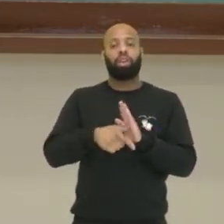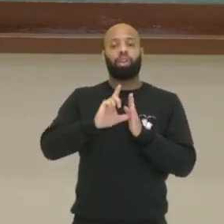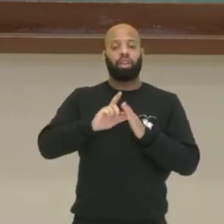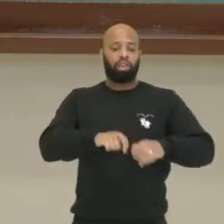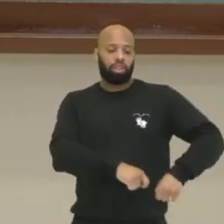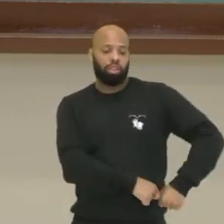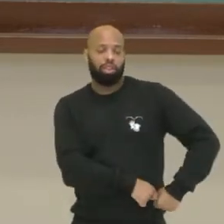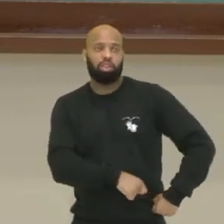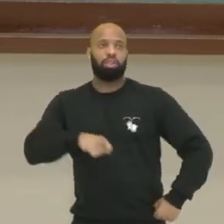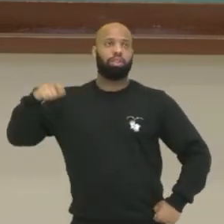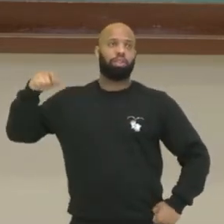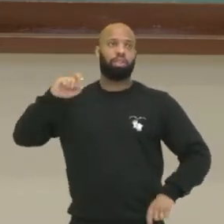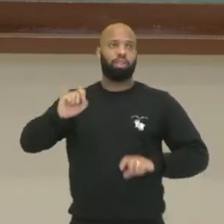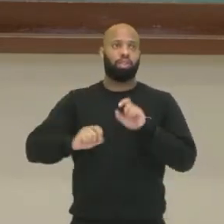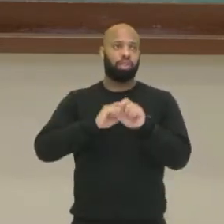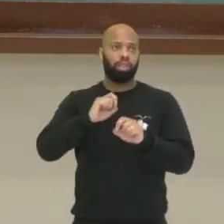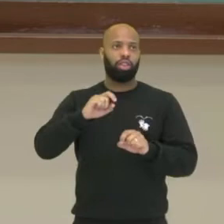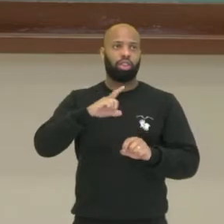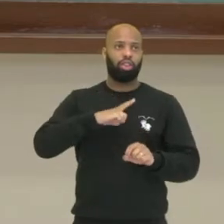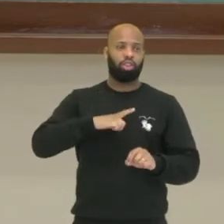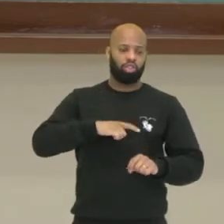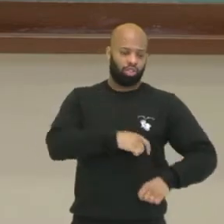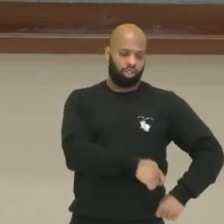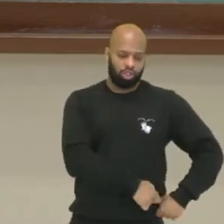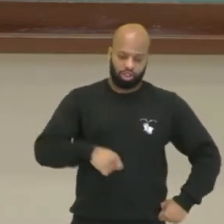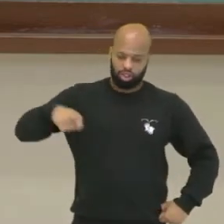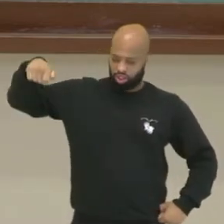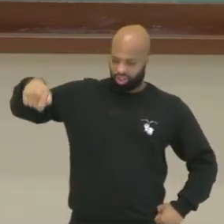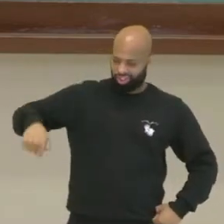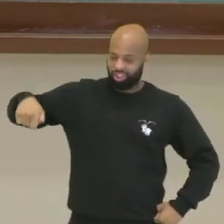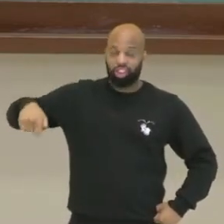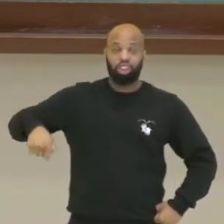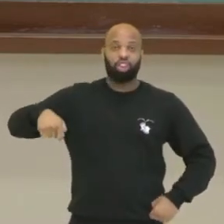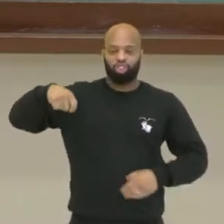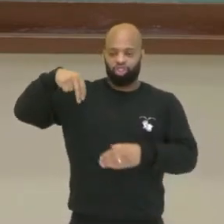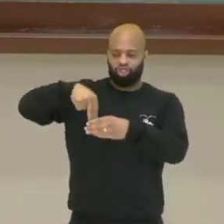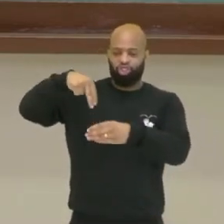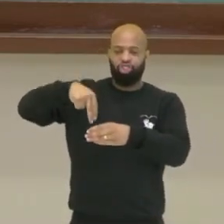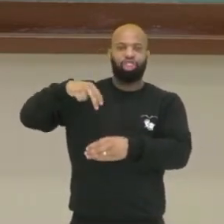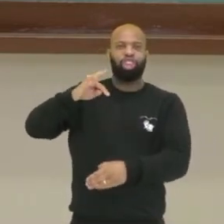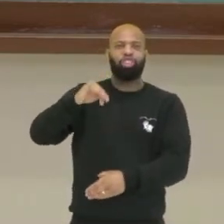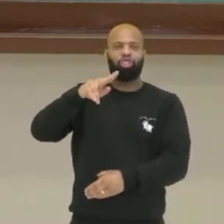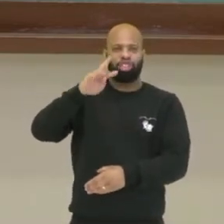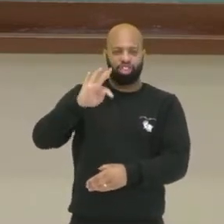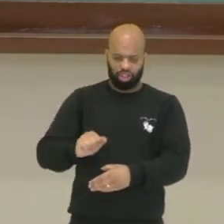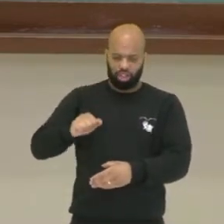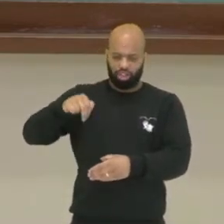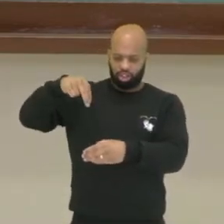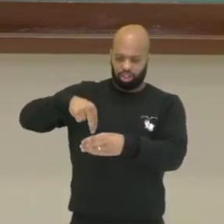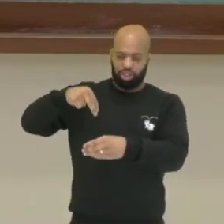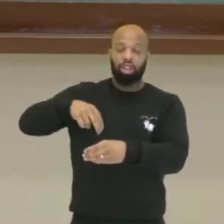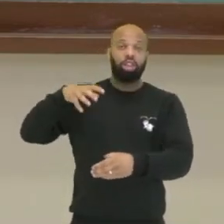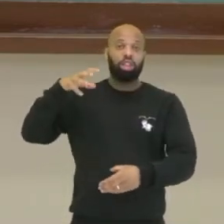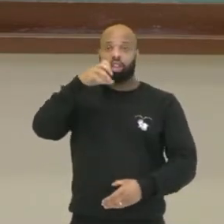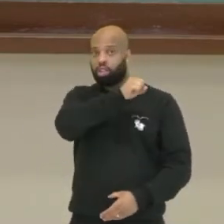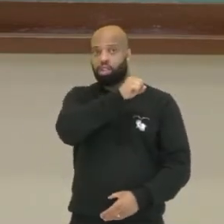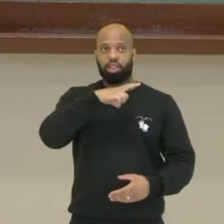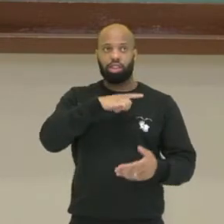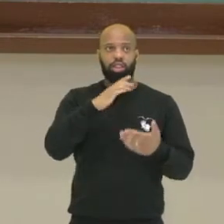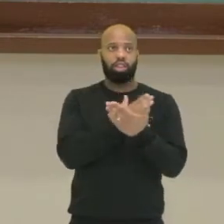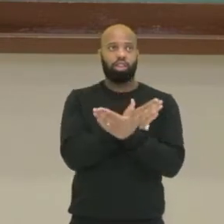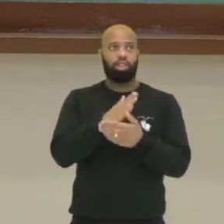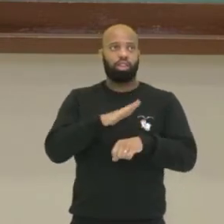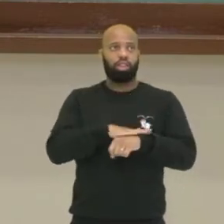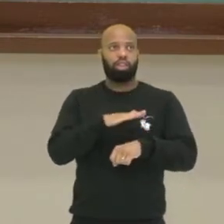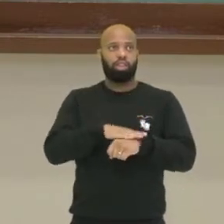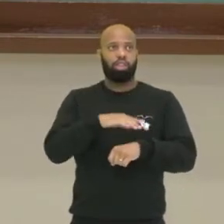elas eram colocadas tinta na ponta, porque o esporte ele é muito rápido, então às vezes